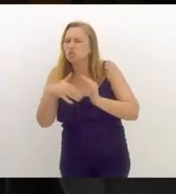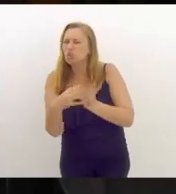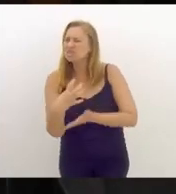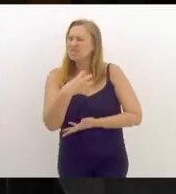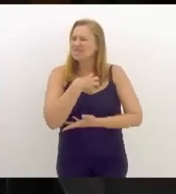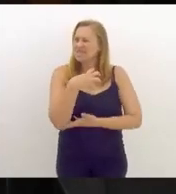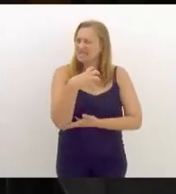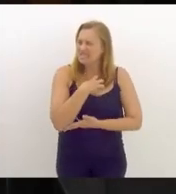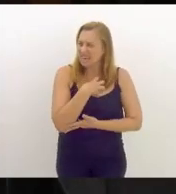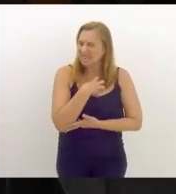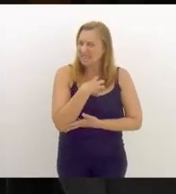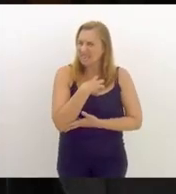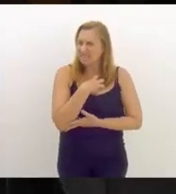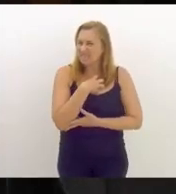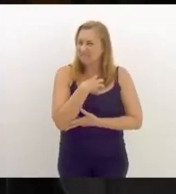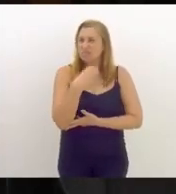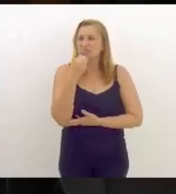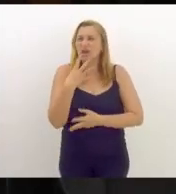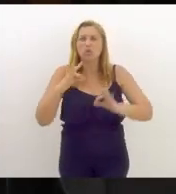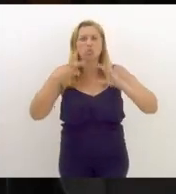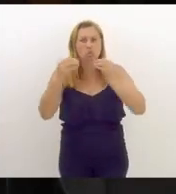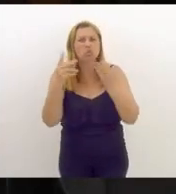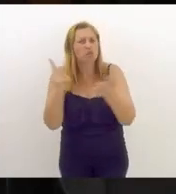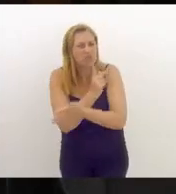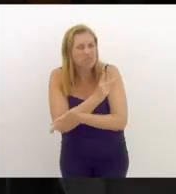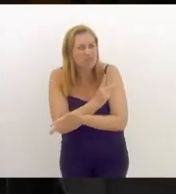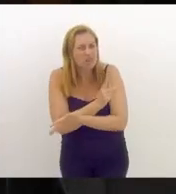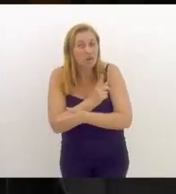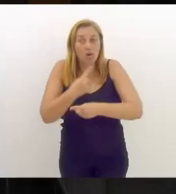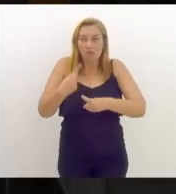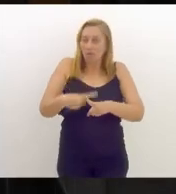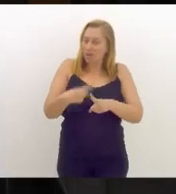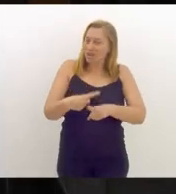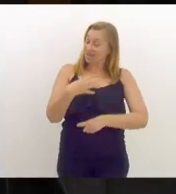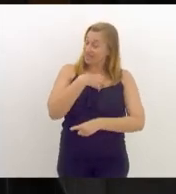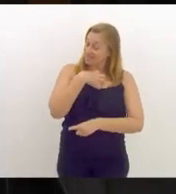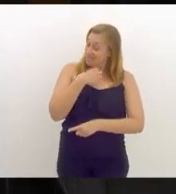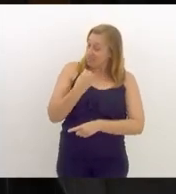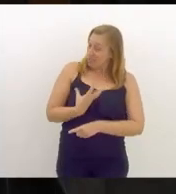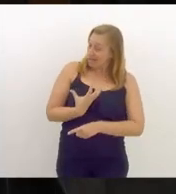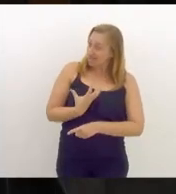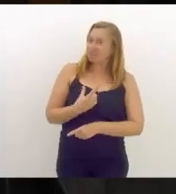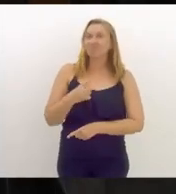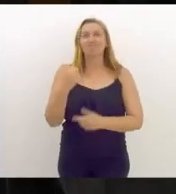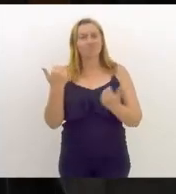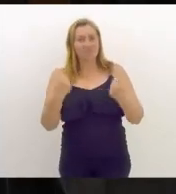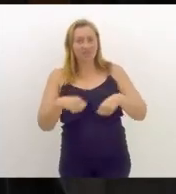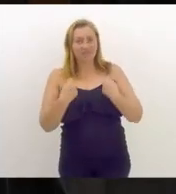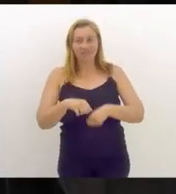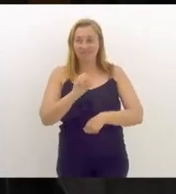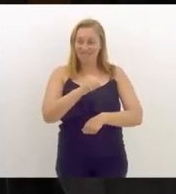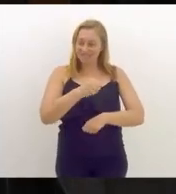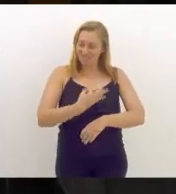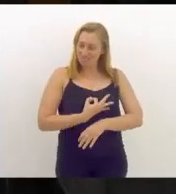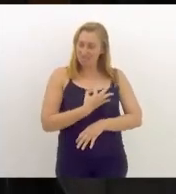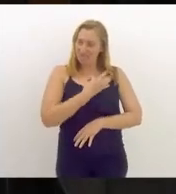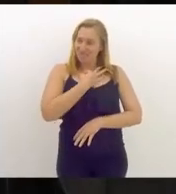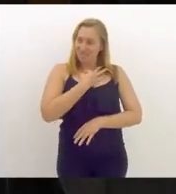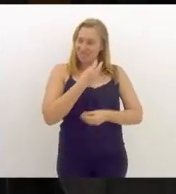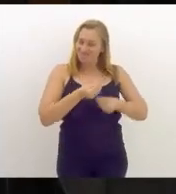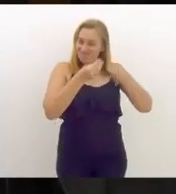sentem confortáveis com tudo que aconteceu porque se sentirem temos que dar sim uma medalha